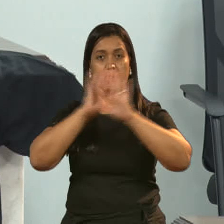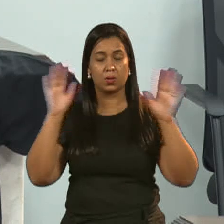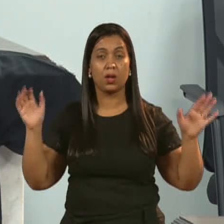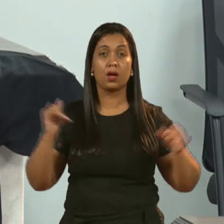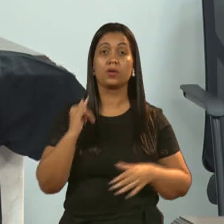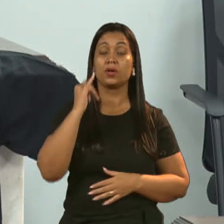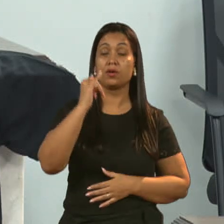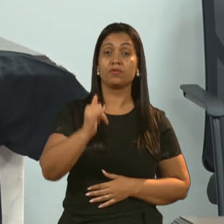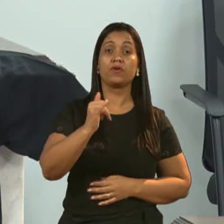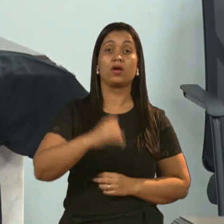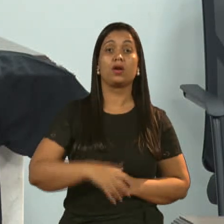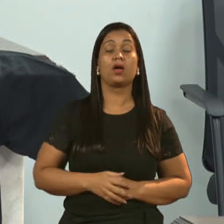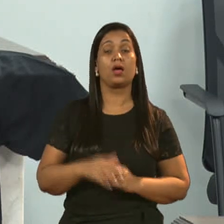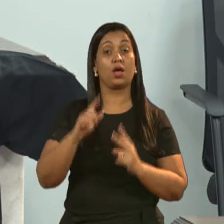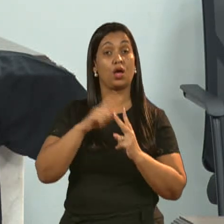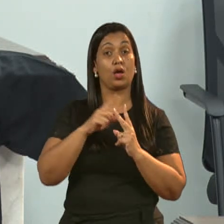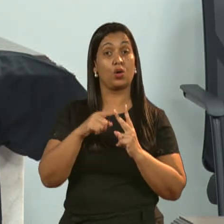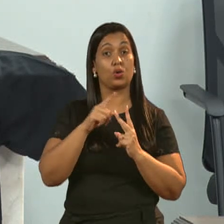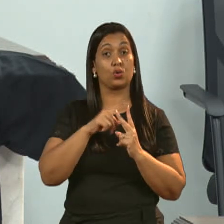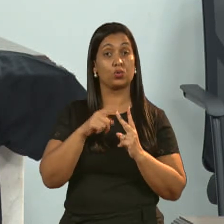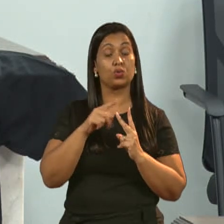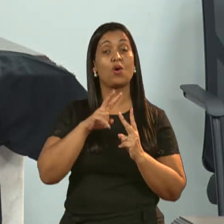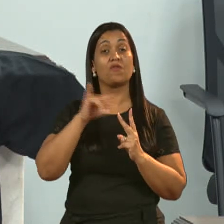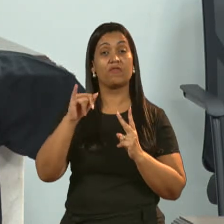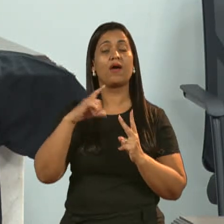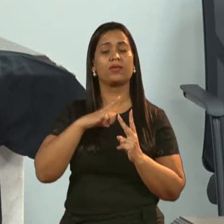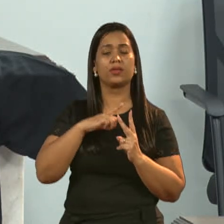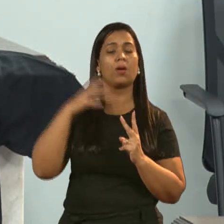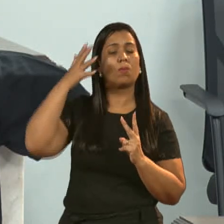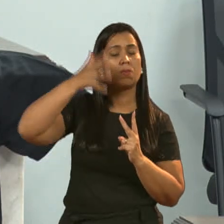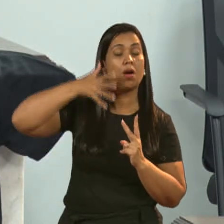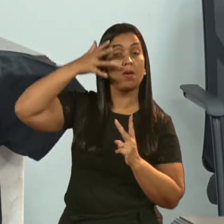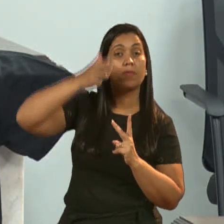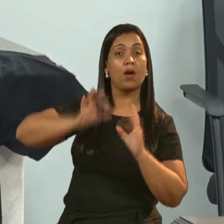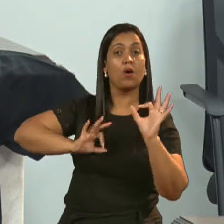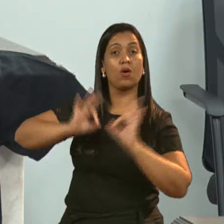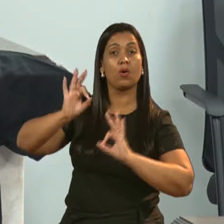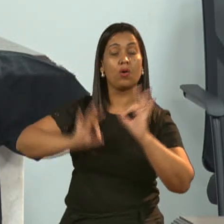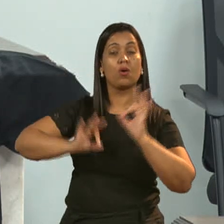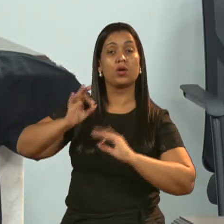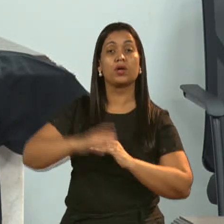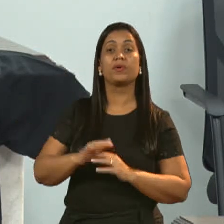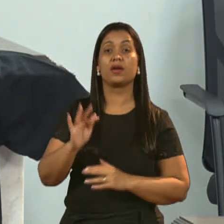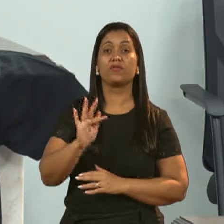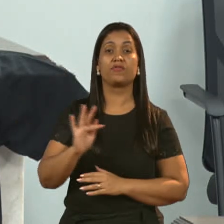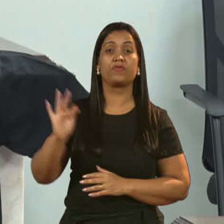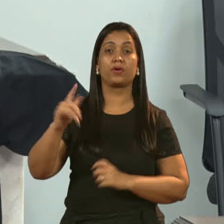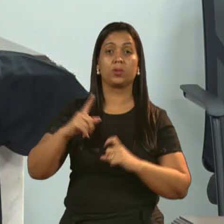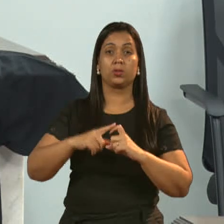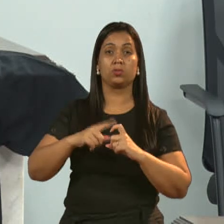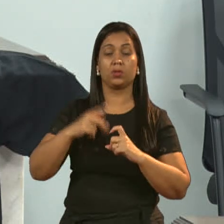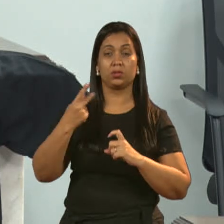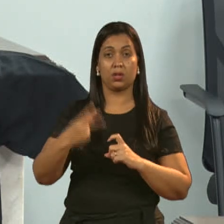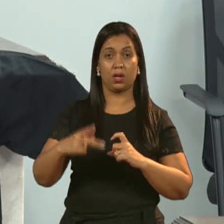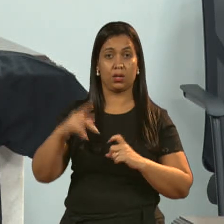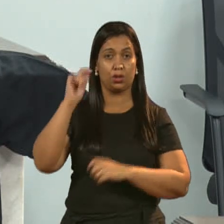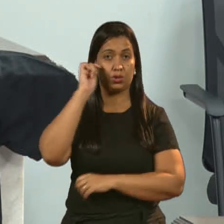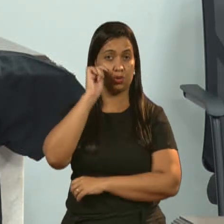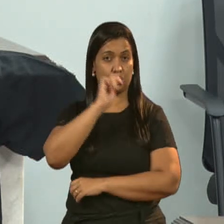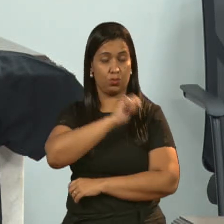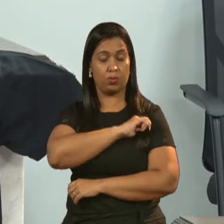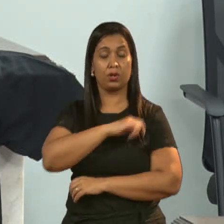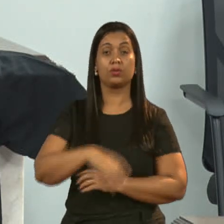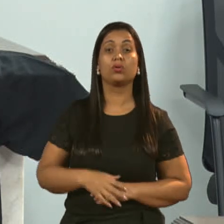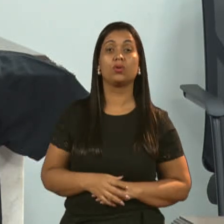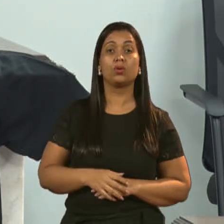mencionar vai ter um simpósio organizado pela FAMEP sobre os cuidados do Dr. Fábio Nazaré e Dr.